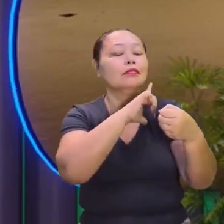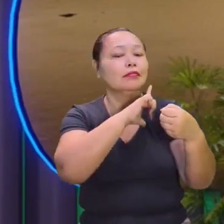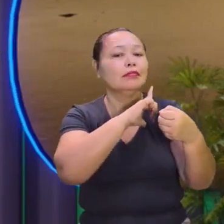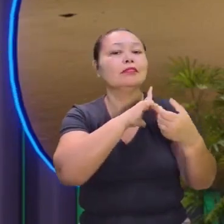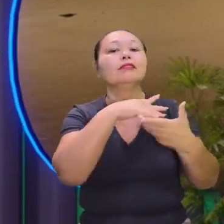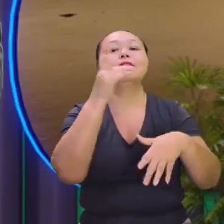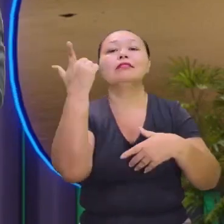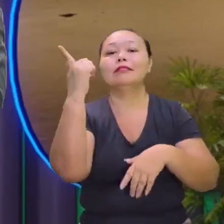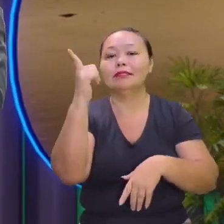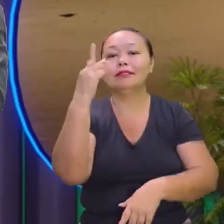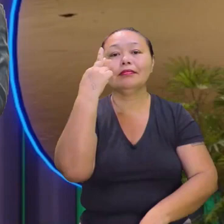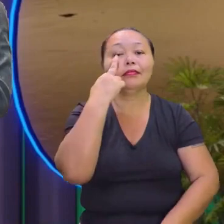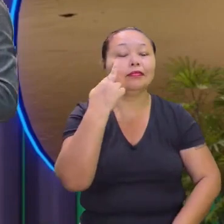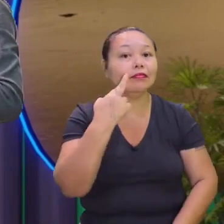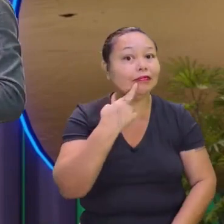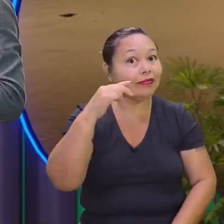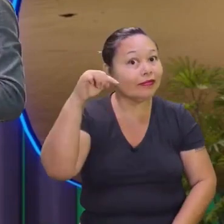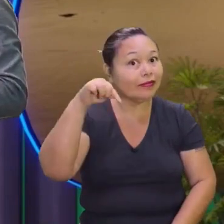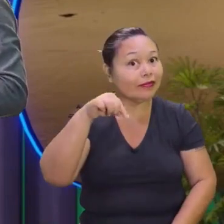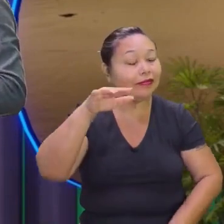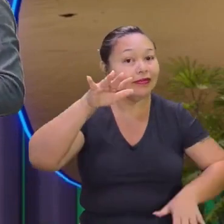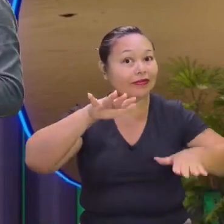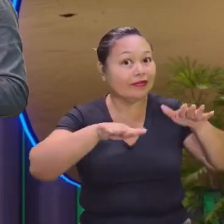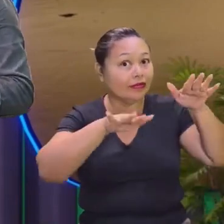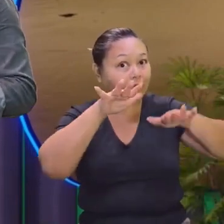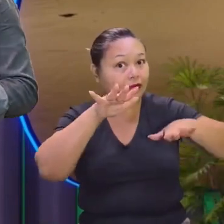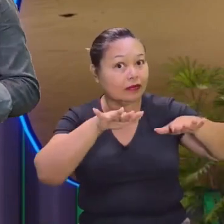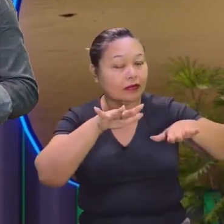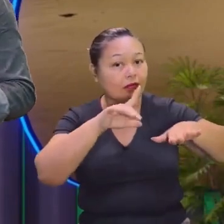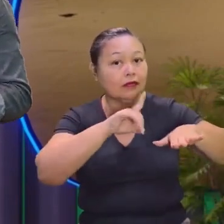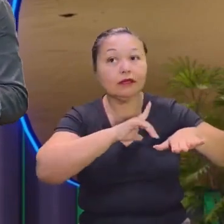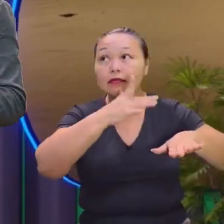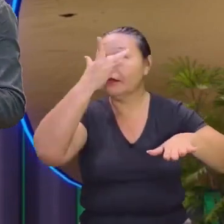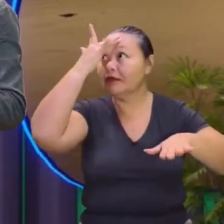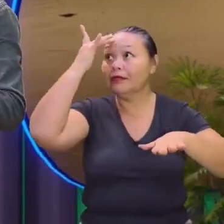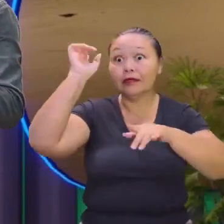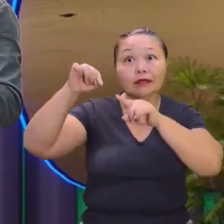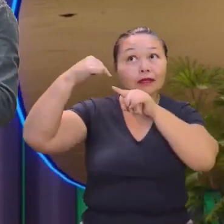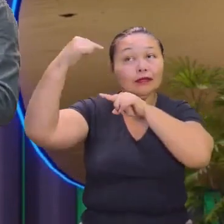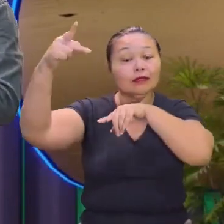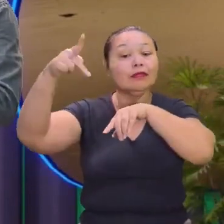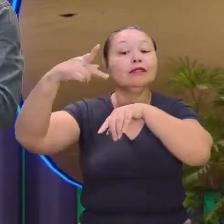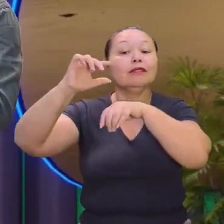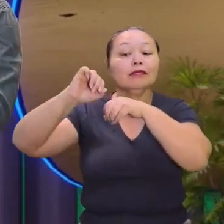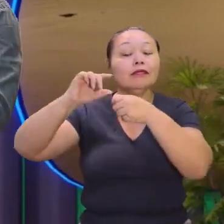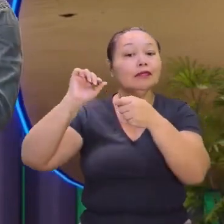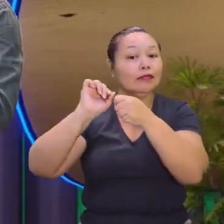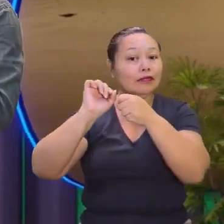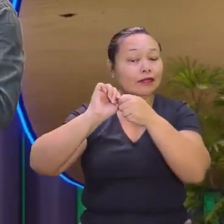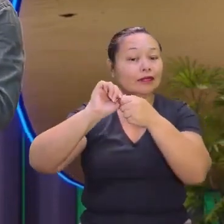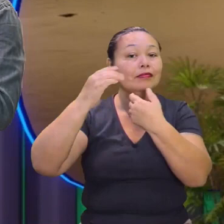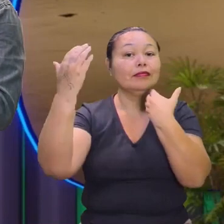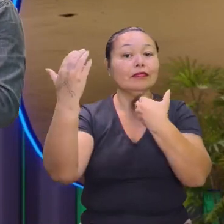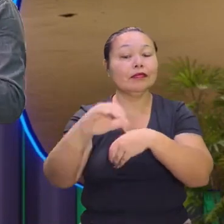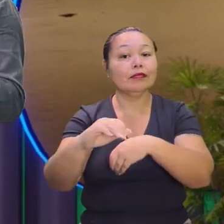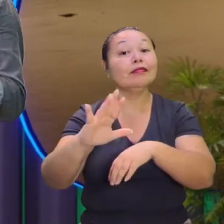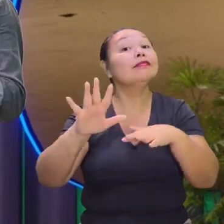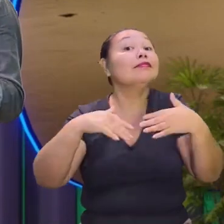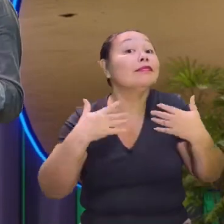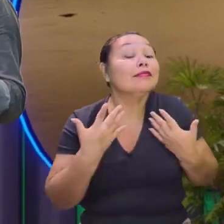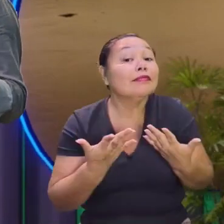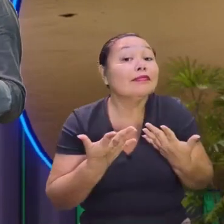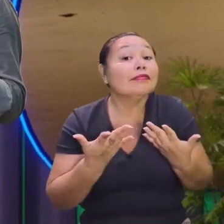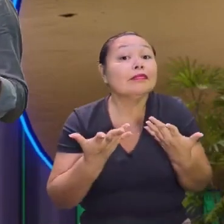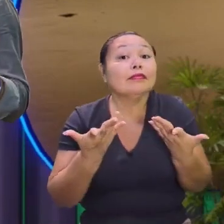cai Geografia de Rondônia. E às vezes, Rogério, vem pessoas de fora fazer esses concursos. Isso mesmo. E